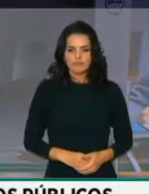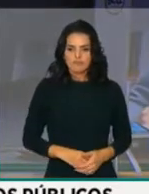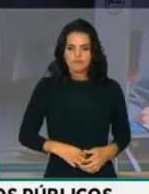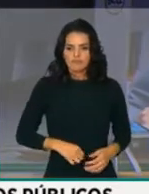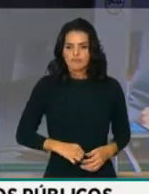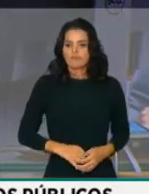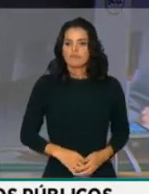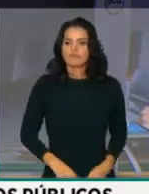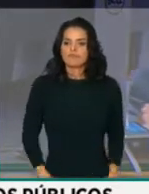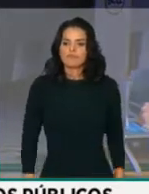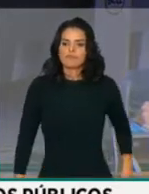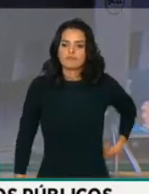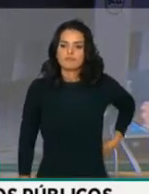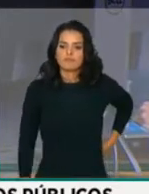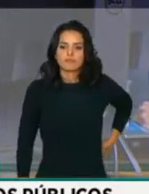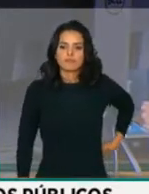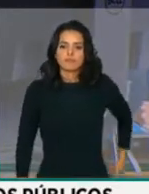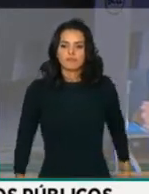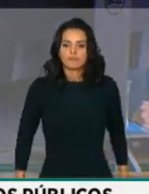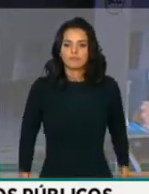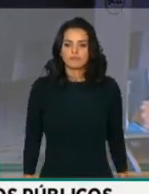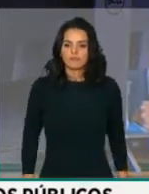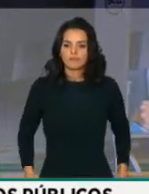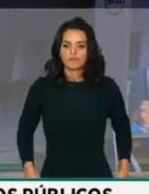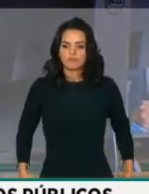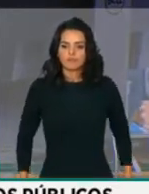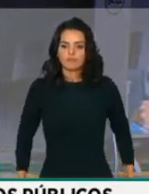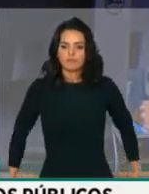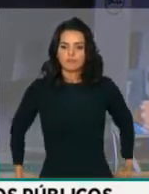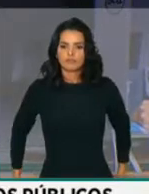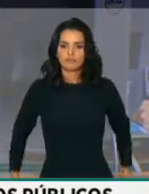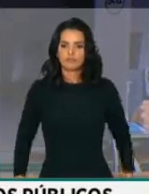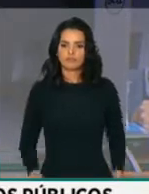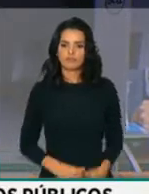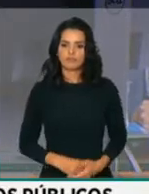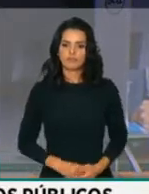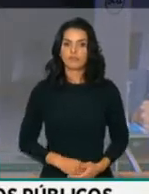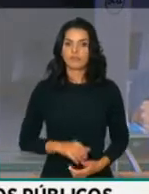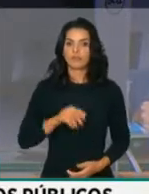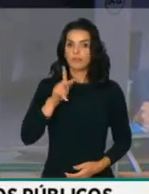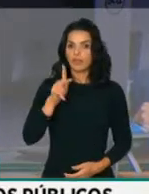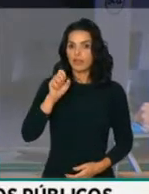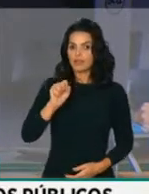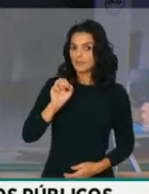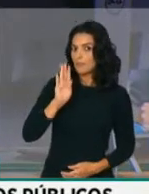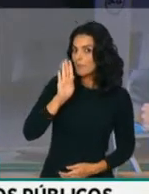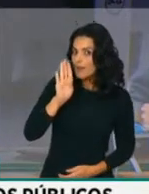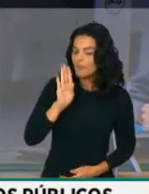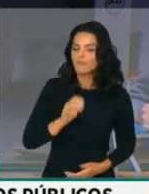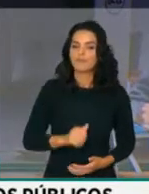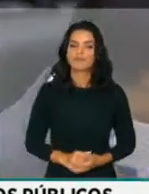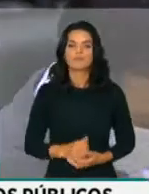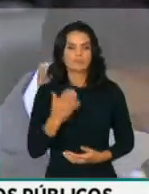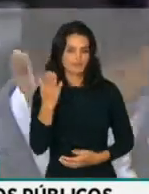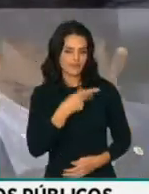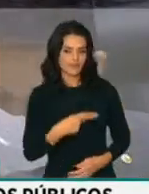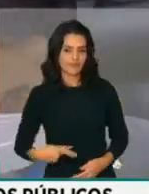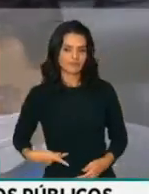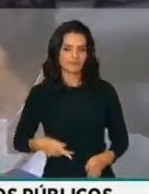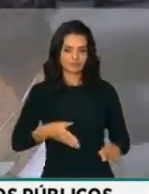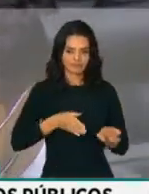Está no bloco. PSB? B ou D? PSB? B de bola. B de bola. Senhora Presidente,